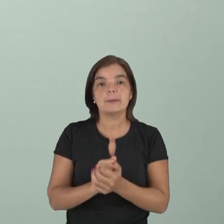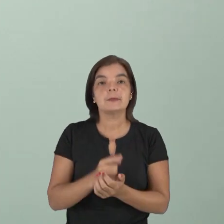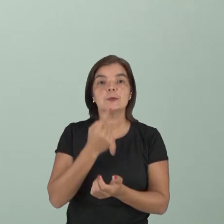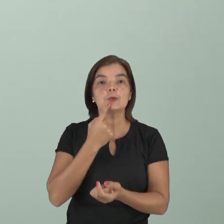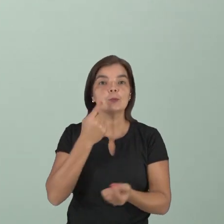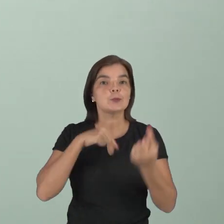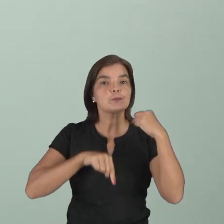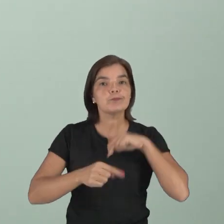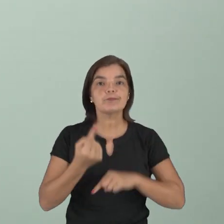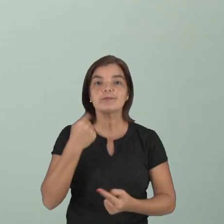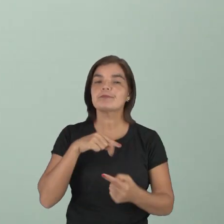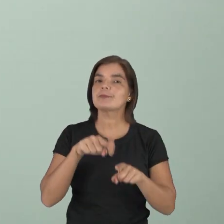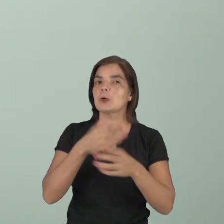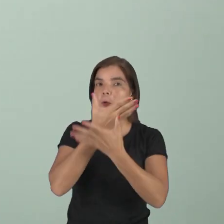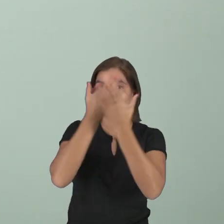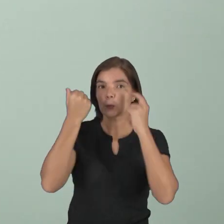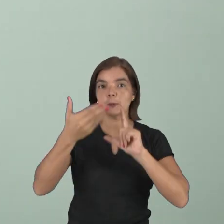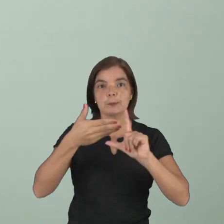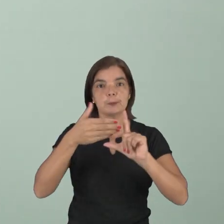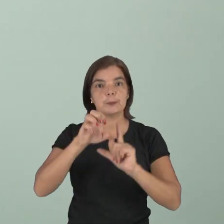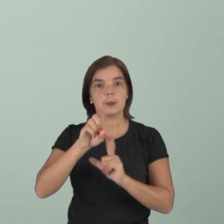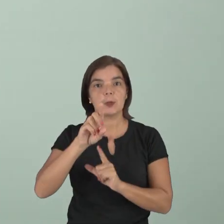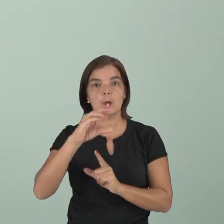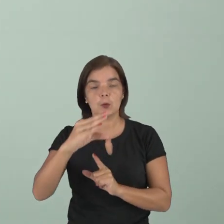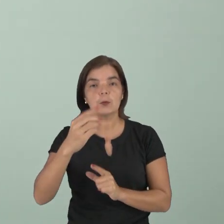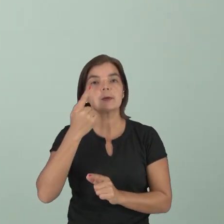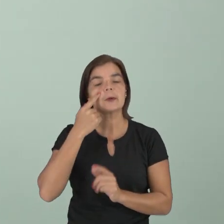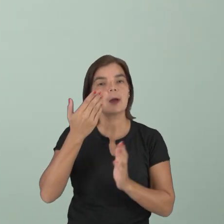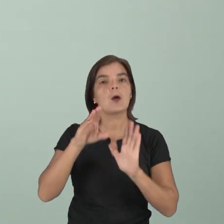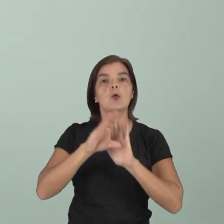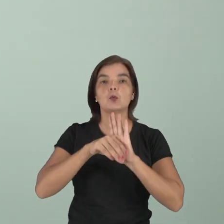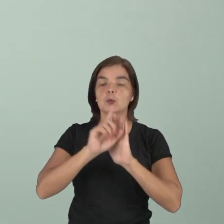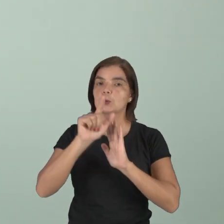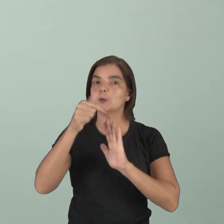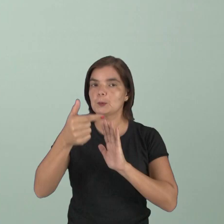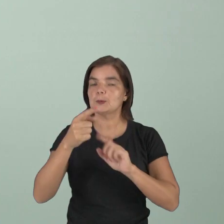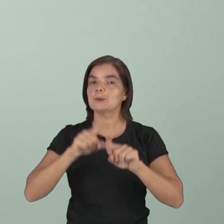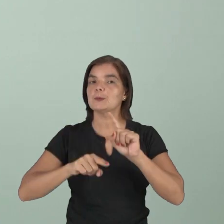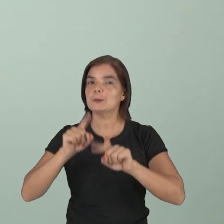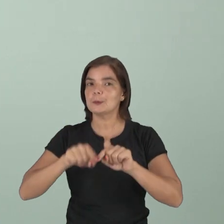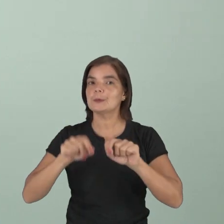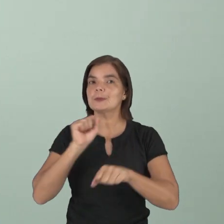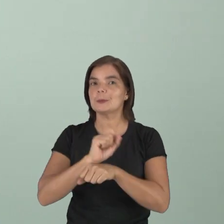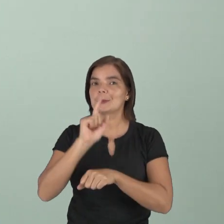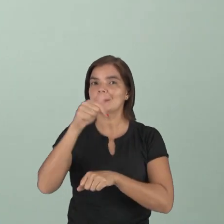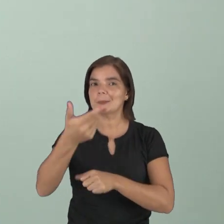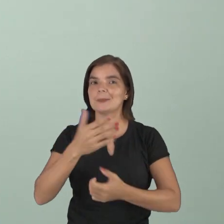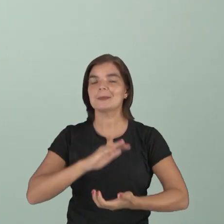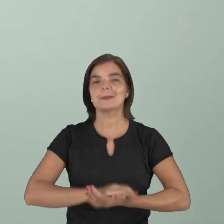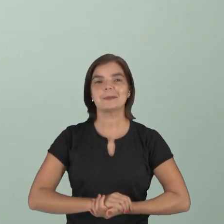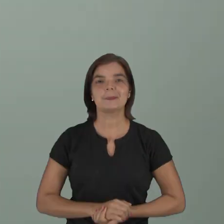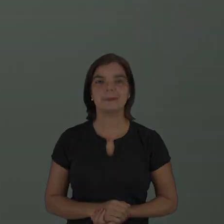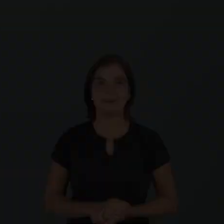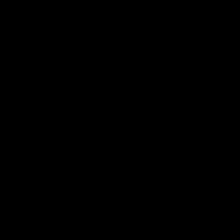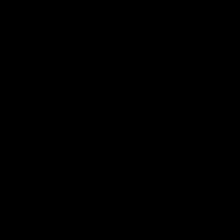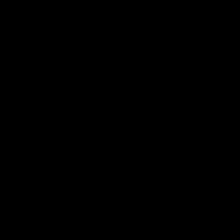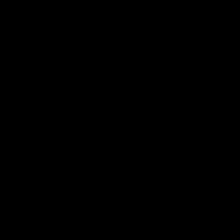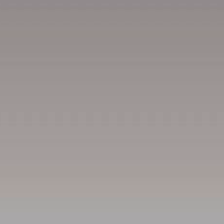pressão sanguínea. Você não se esquece de acessar a plataforma Eduque para ter acesso a outros materiais e eu te espero aqui na próxima.